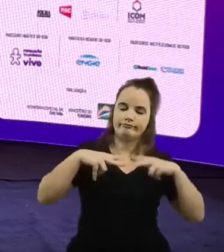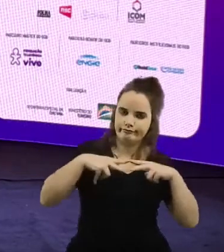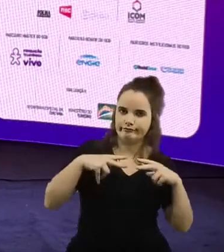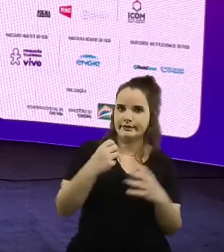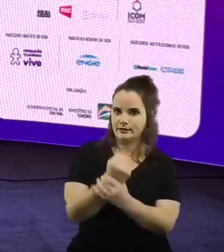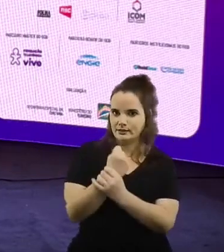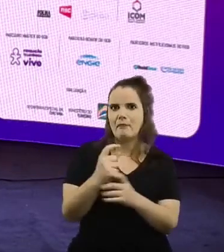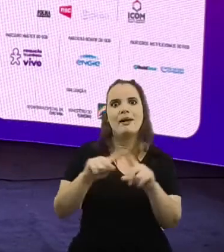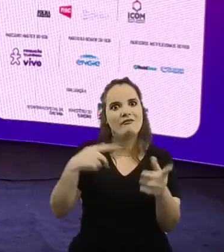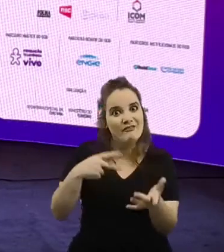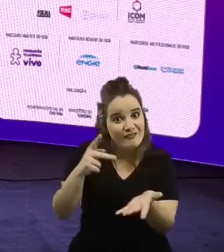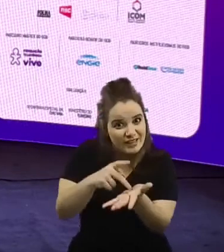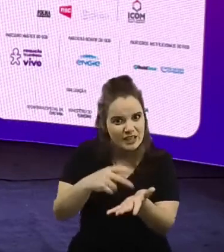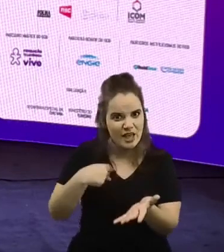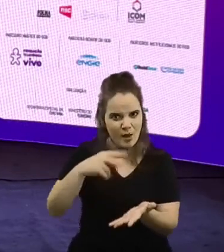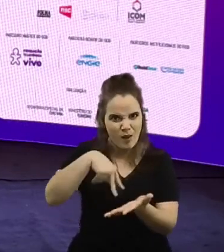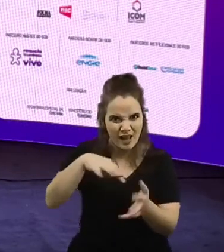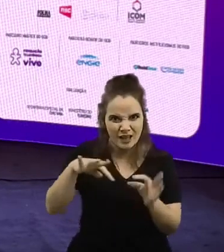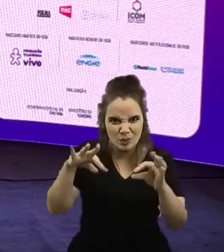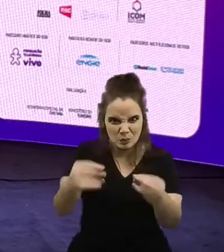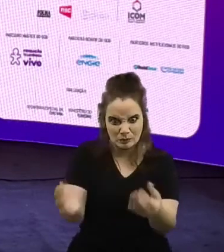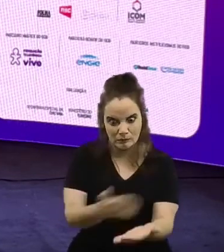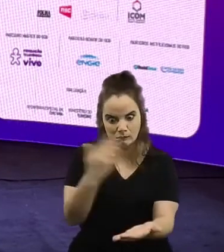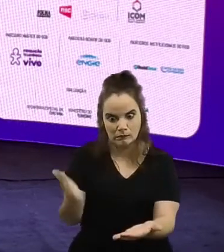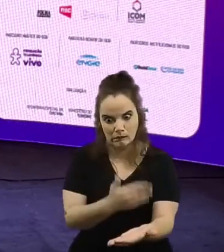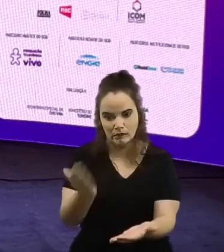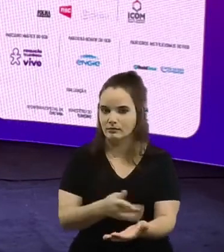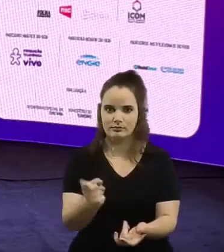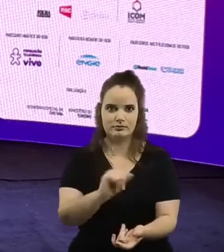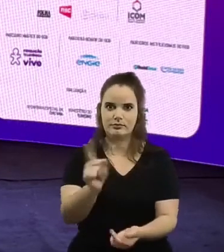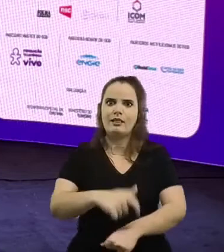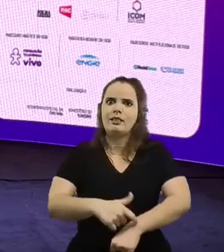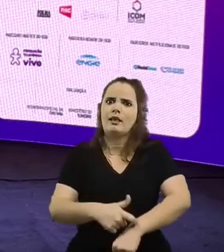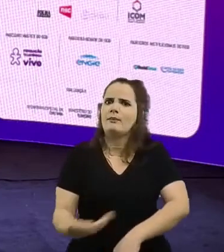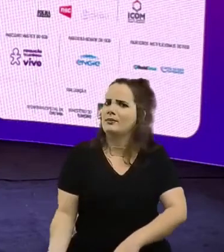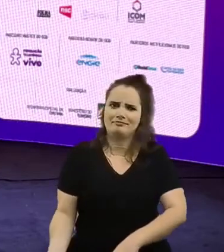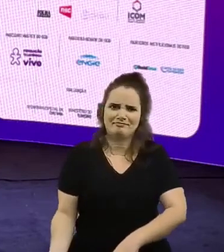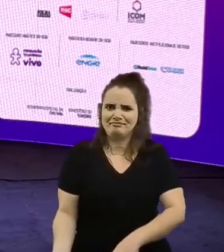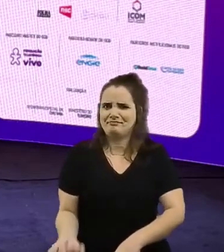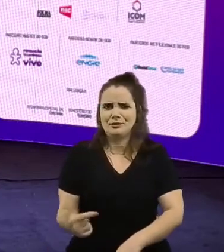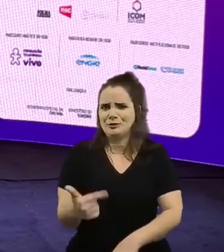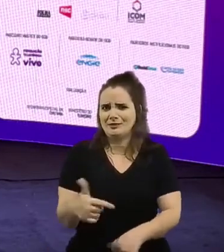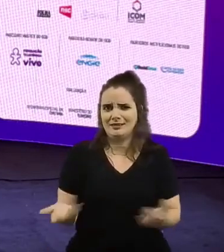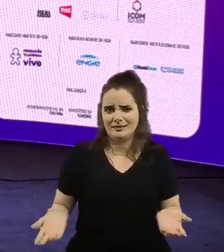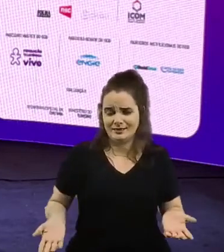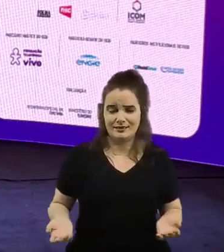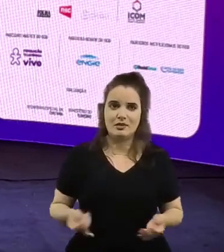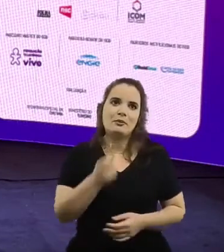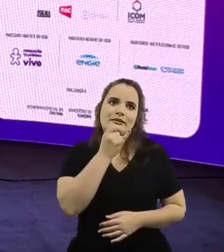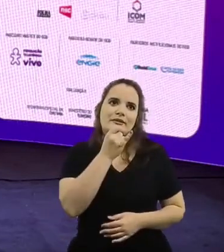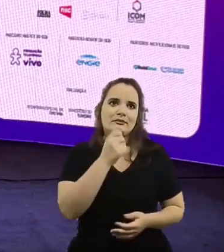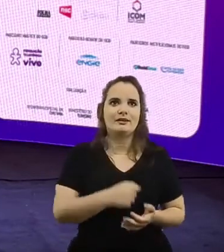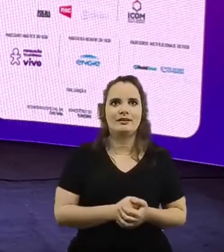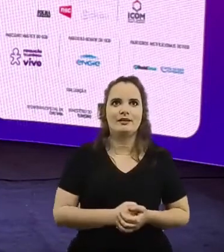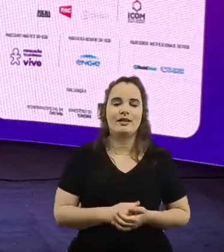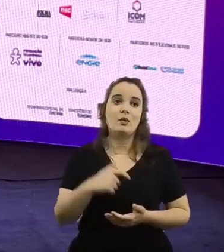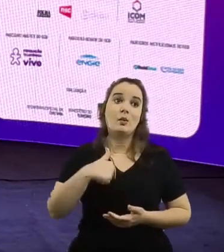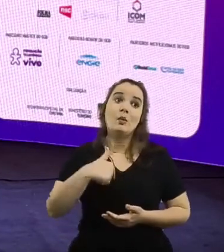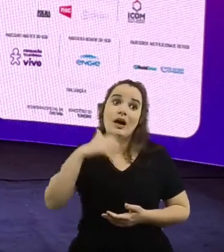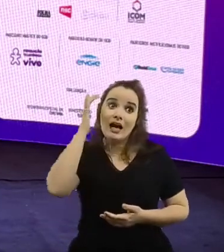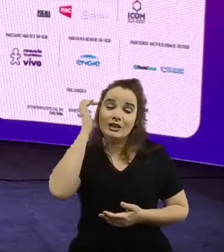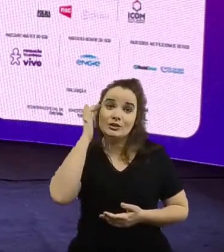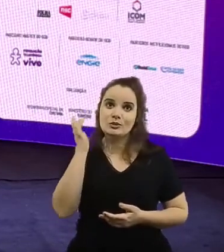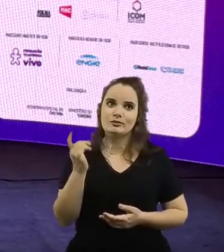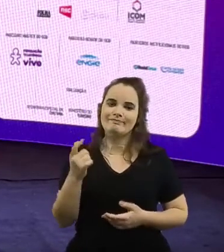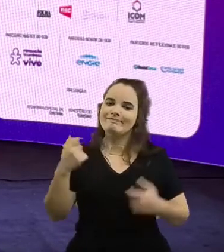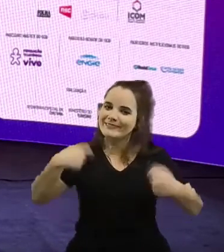esses termos de uso e termos de privacidade porque simplesmente não dá tempo de ler tudo isso, certo? Então, por exemplo, eu acho que uma evolução que ainda precisa se